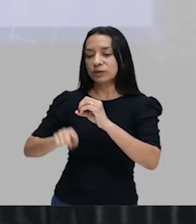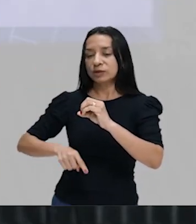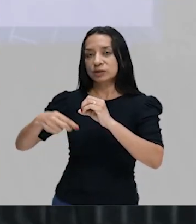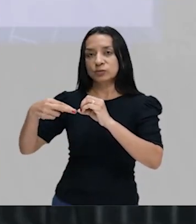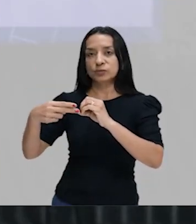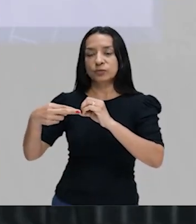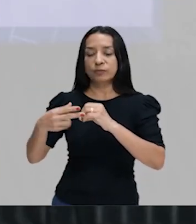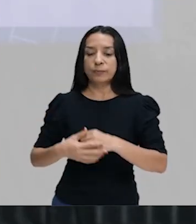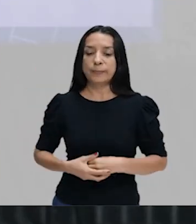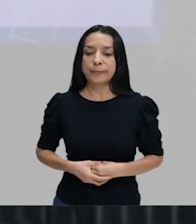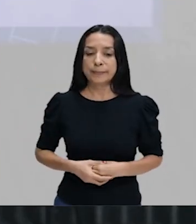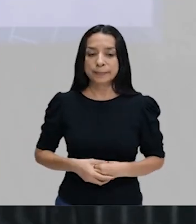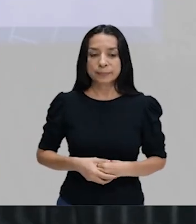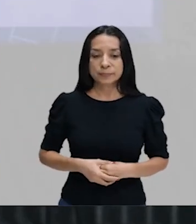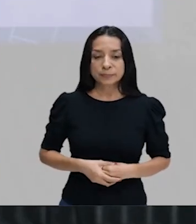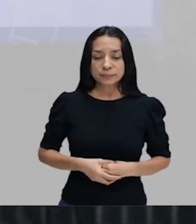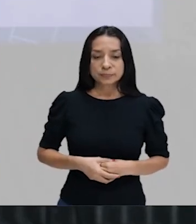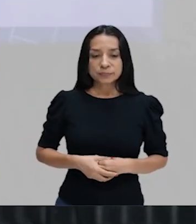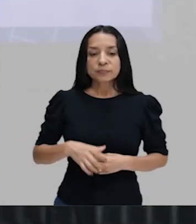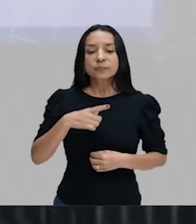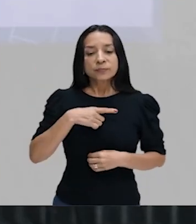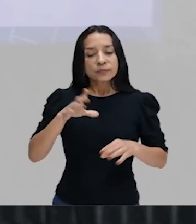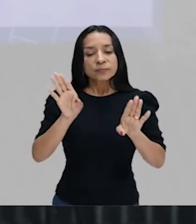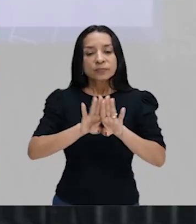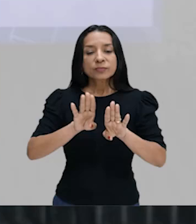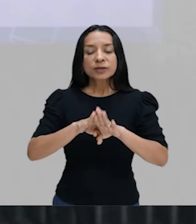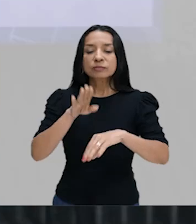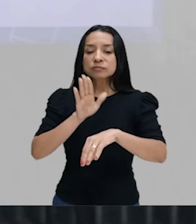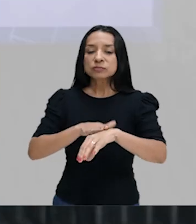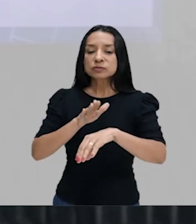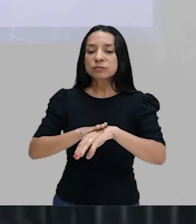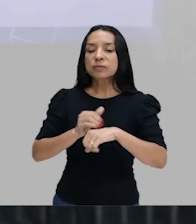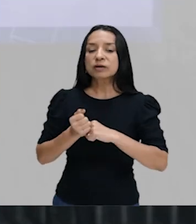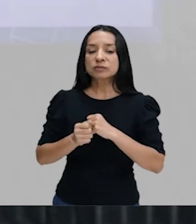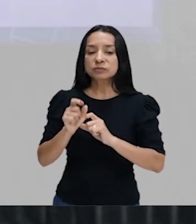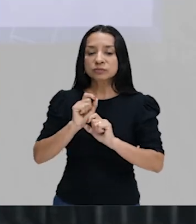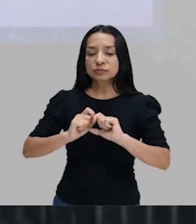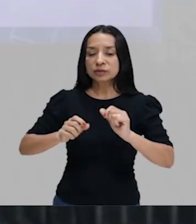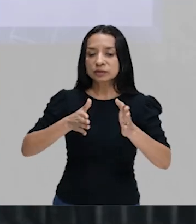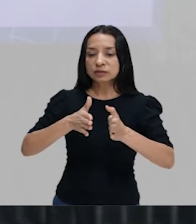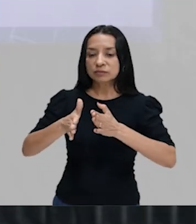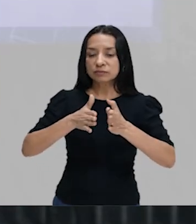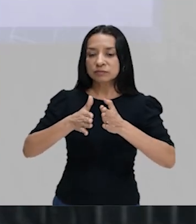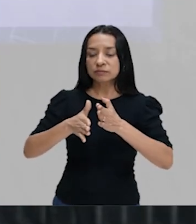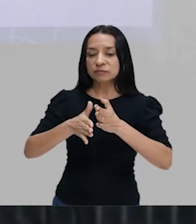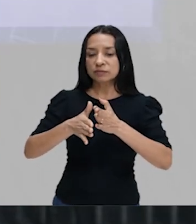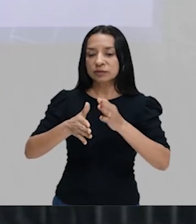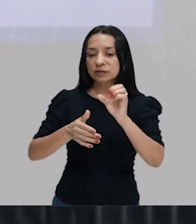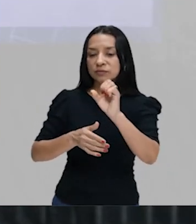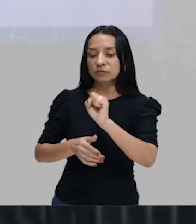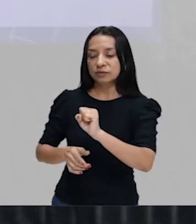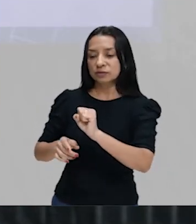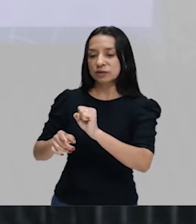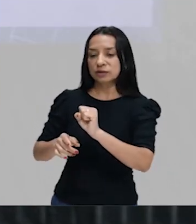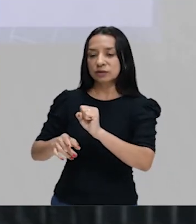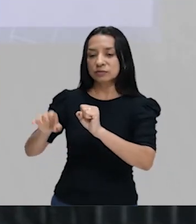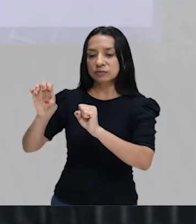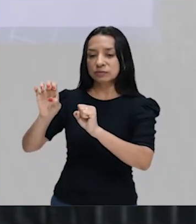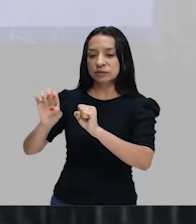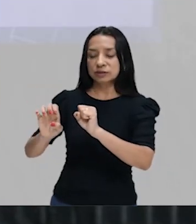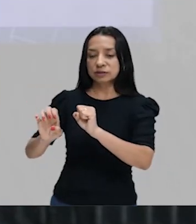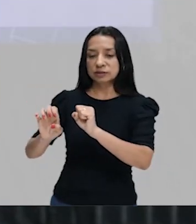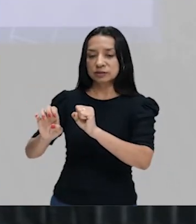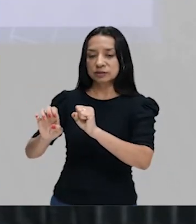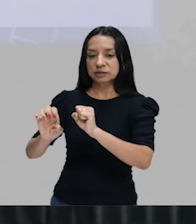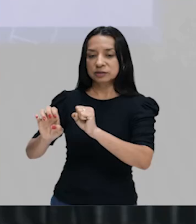Das desigualdades, no caso. Temos ainda o chamado intervalo fechado à esquerda, ou, por sua vez, intervalo aberto à